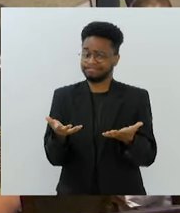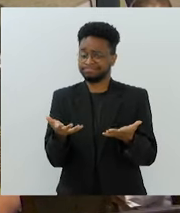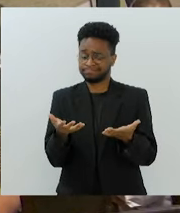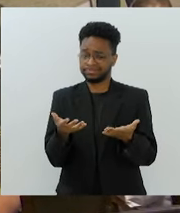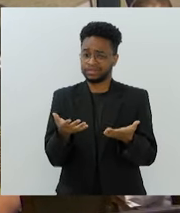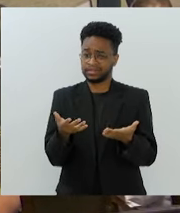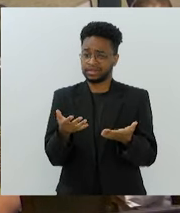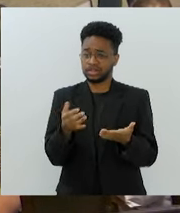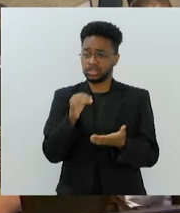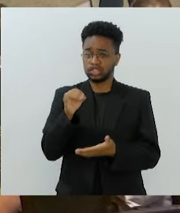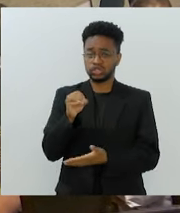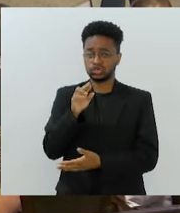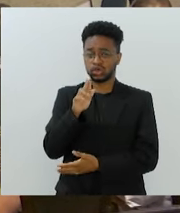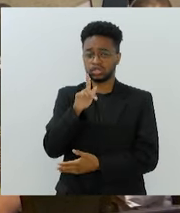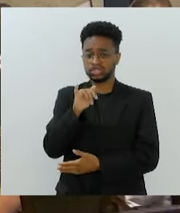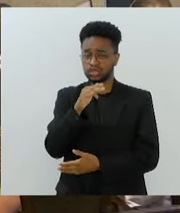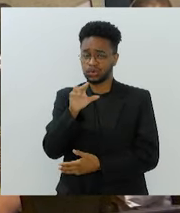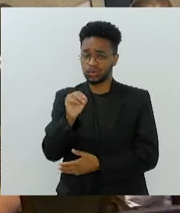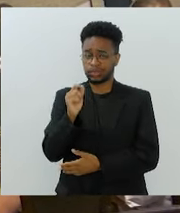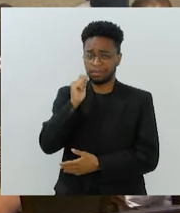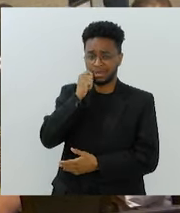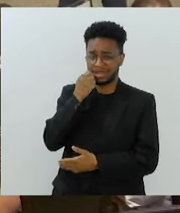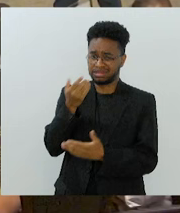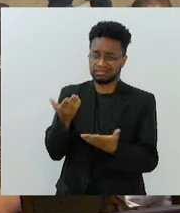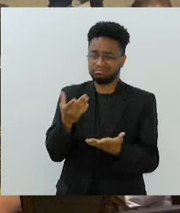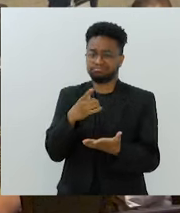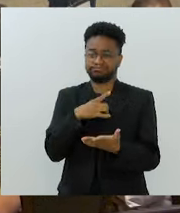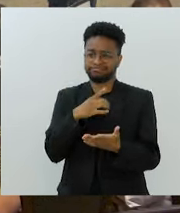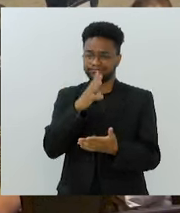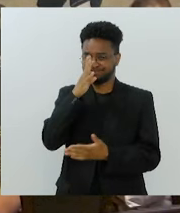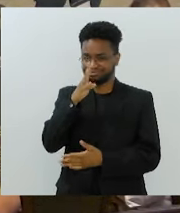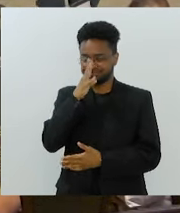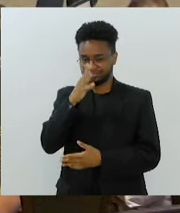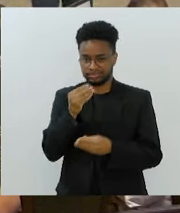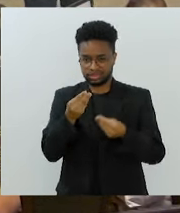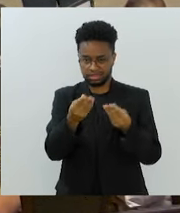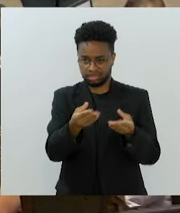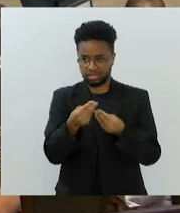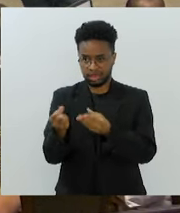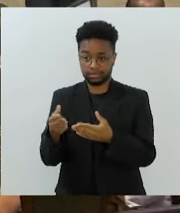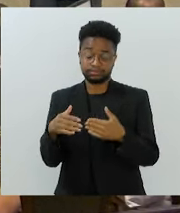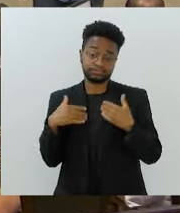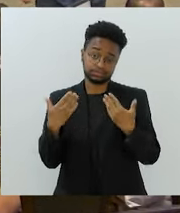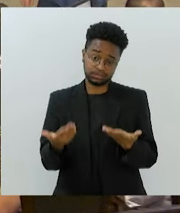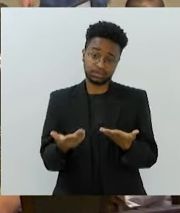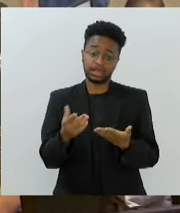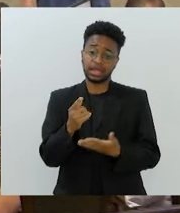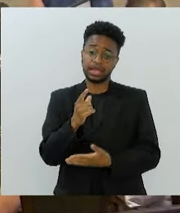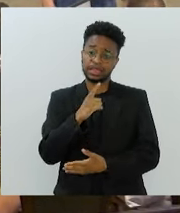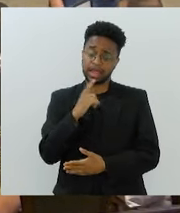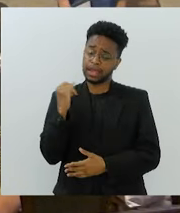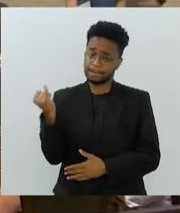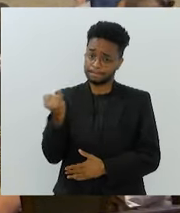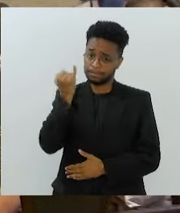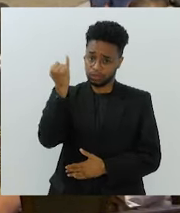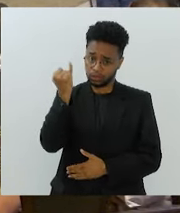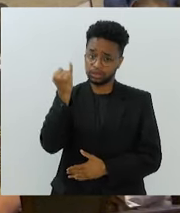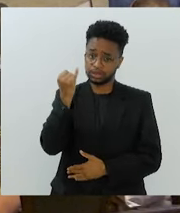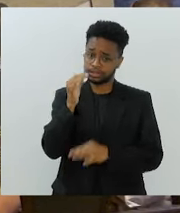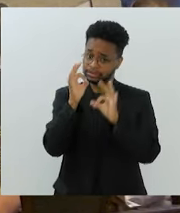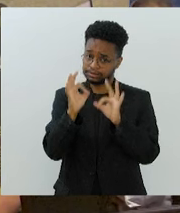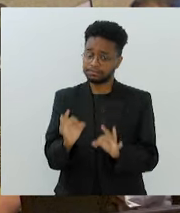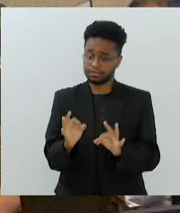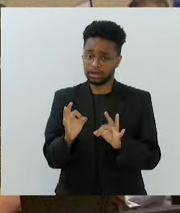Jorginho da padaria, aquelas coisas, né? Então, quer dizer, existe uma importância